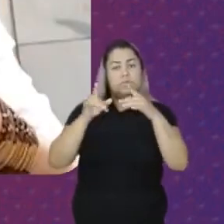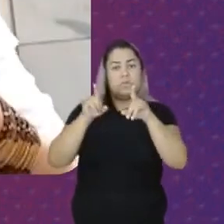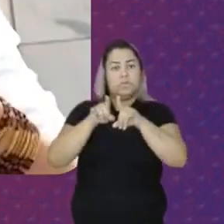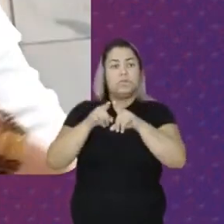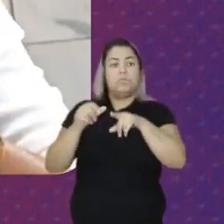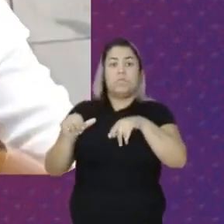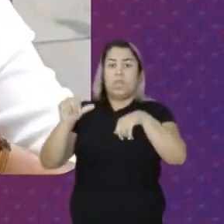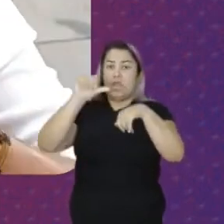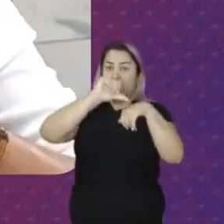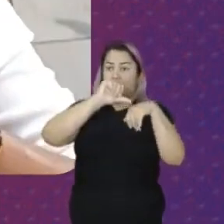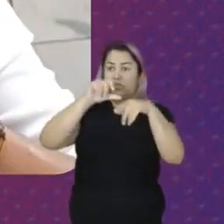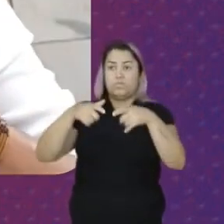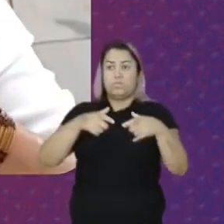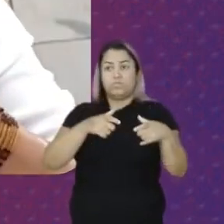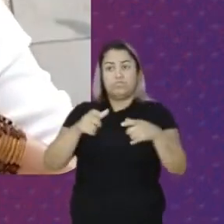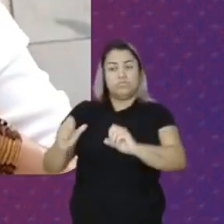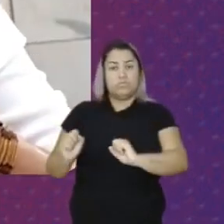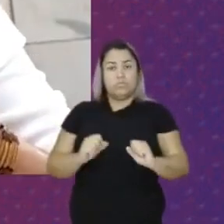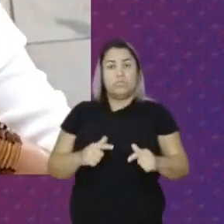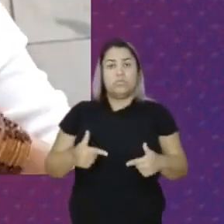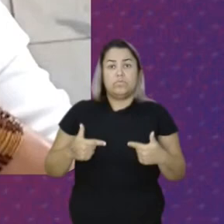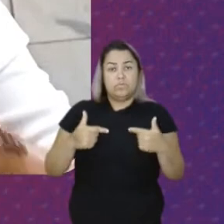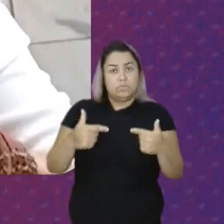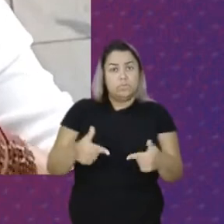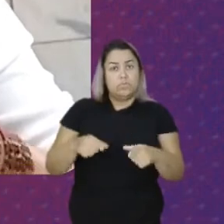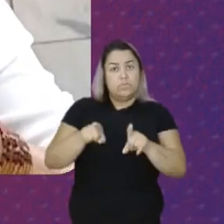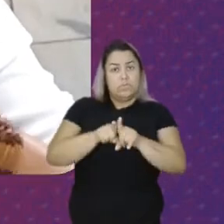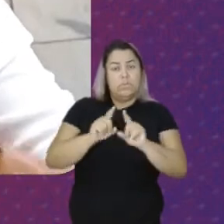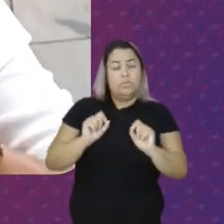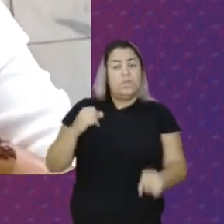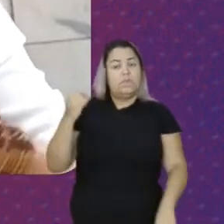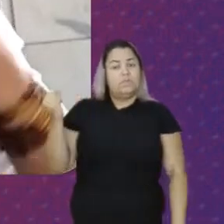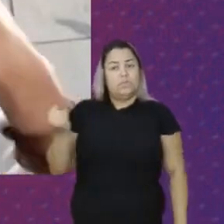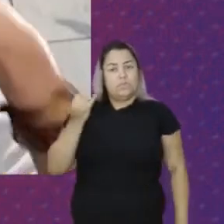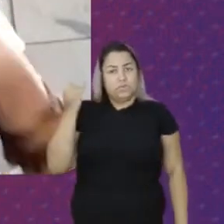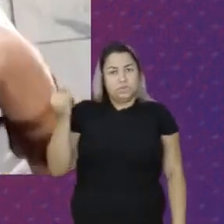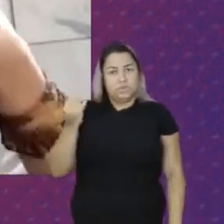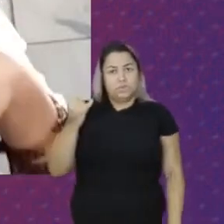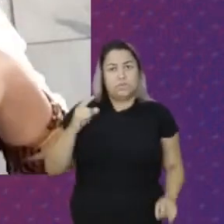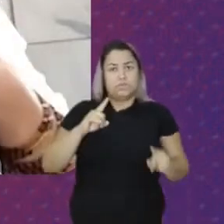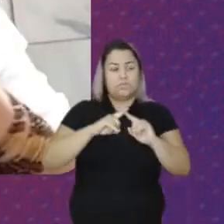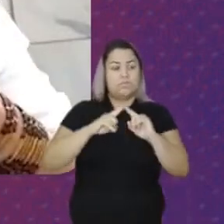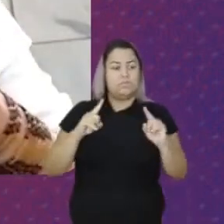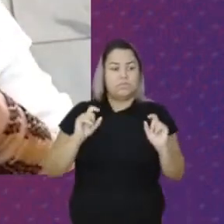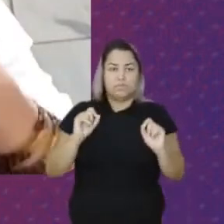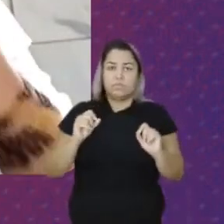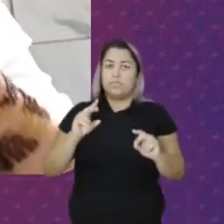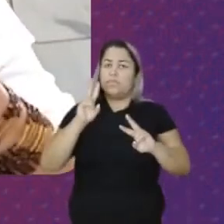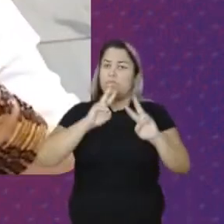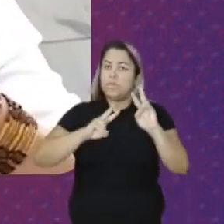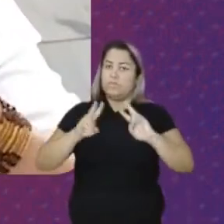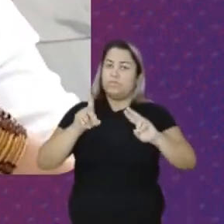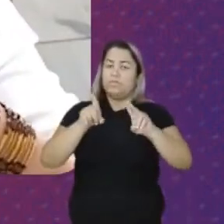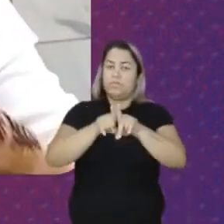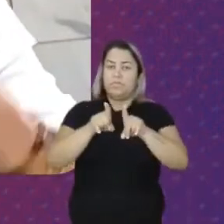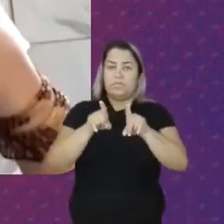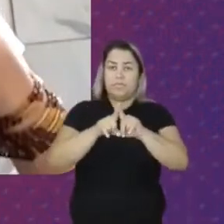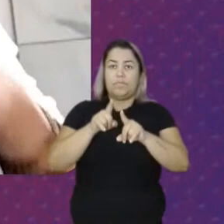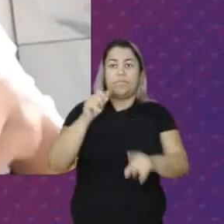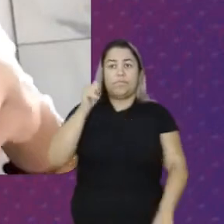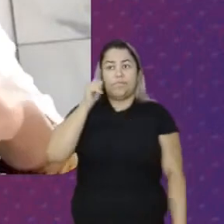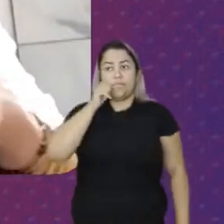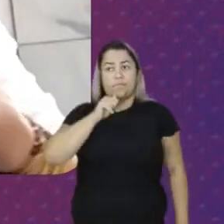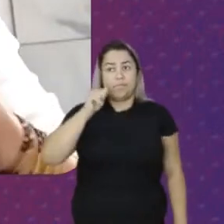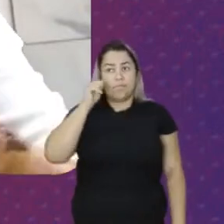por ocuparem espaços de luta importante. Mas o que a gente tem presenciado também é que essas mulheres que estão